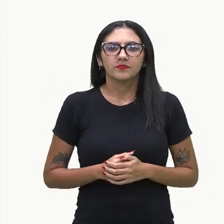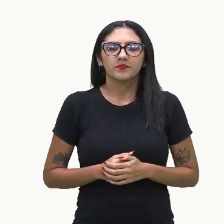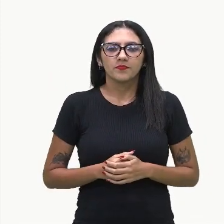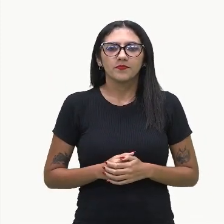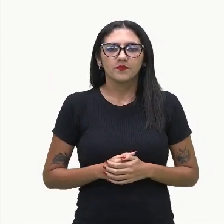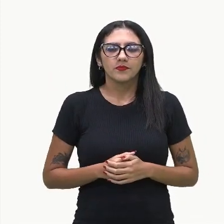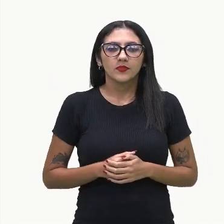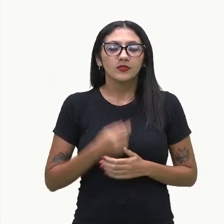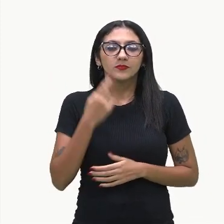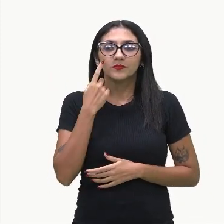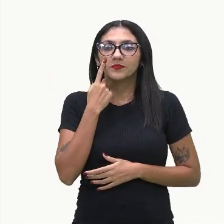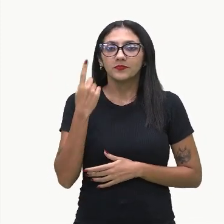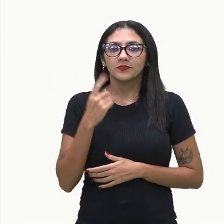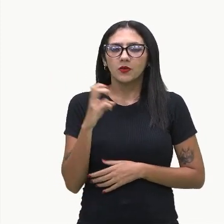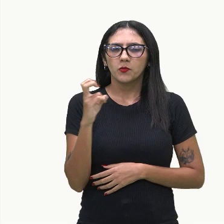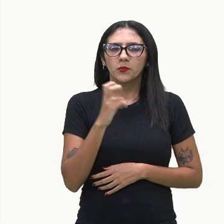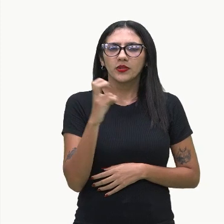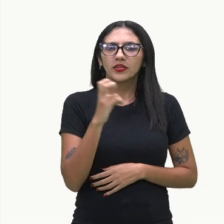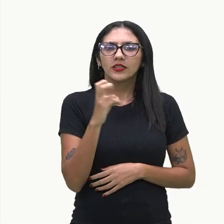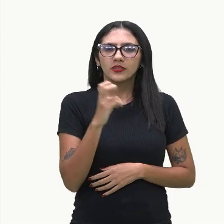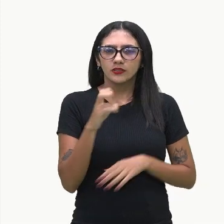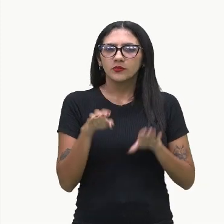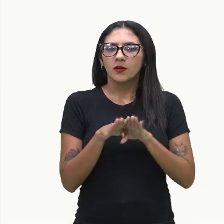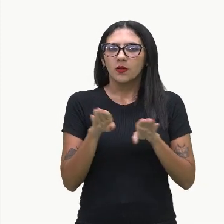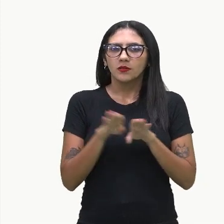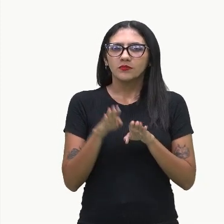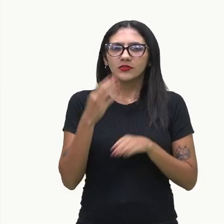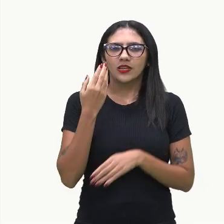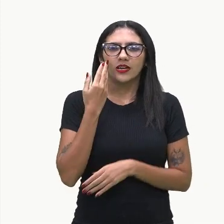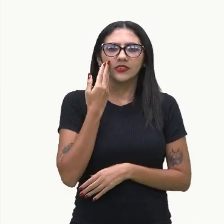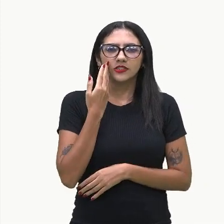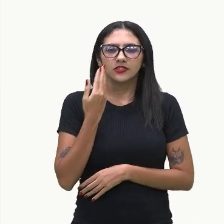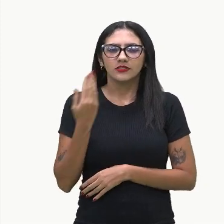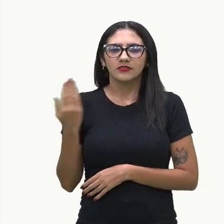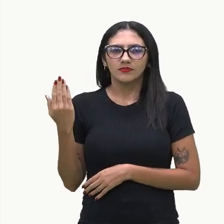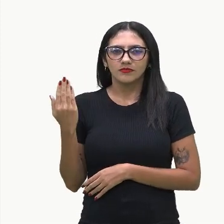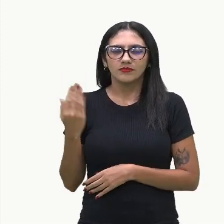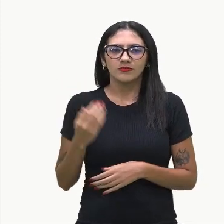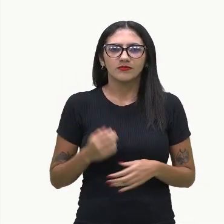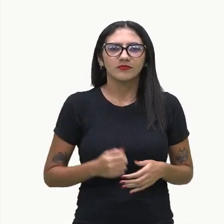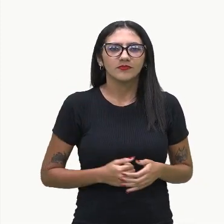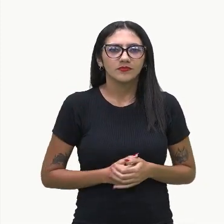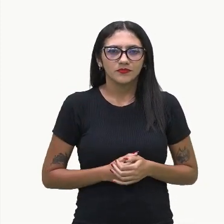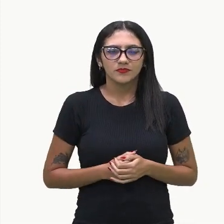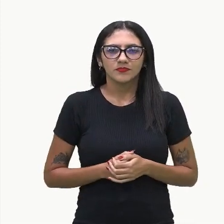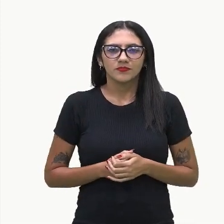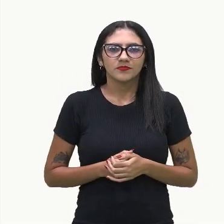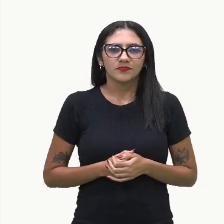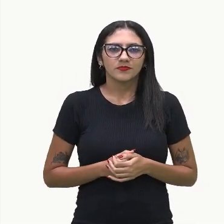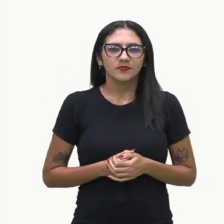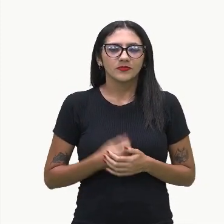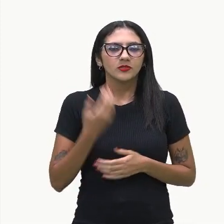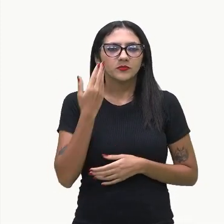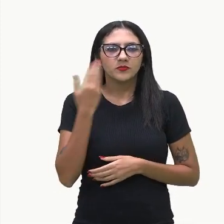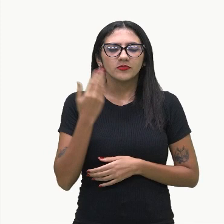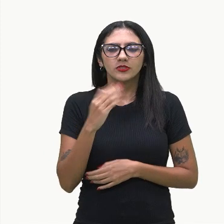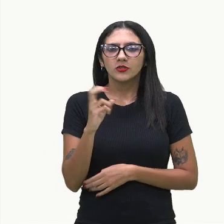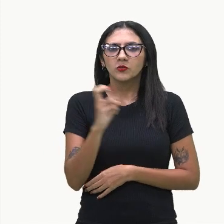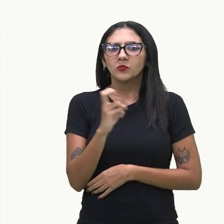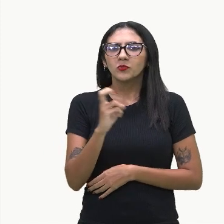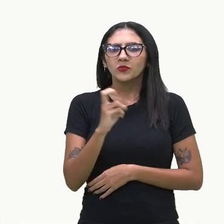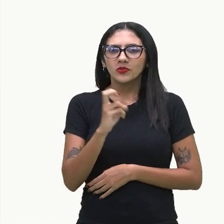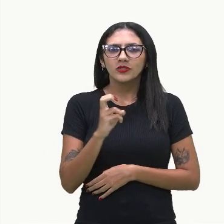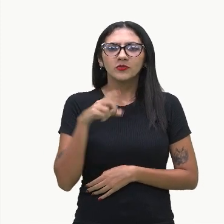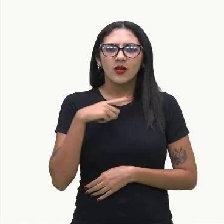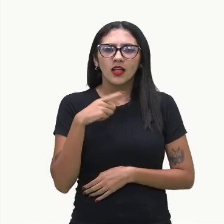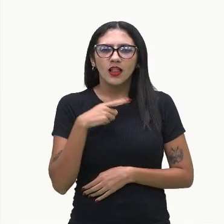estudo, nós chegamos em um 5º tipo de ângulo, não é? E é o ângulo que nós vamos nos deter estudando, que